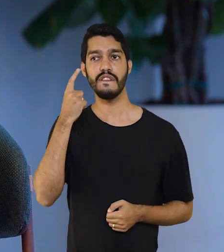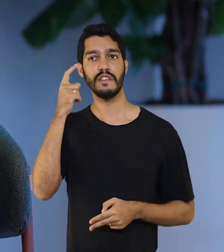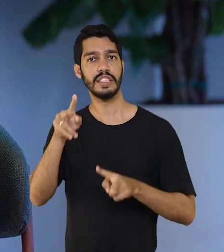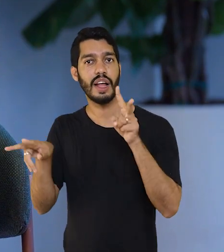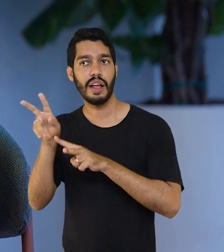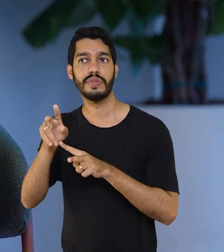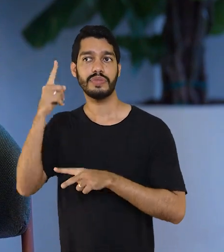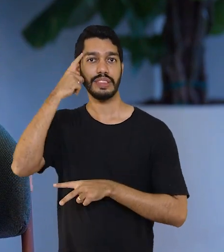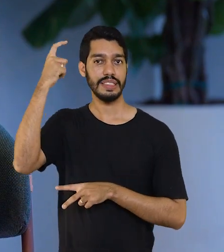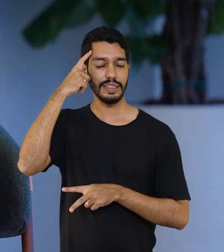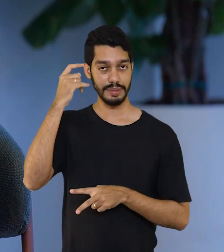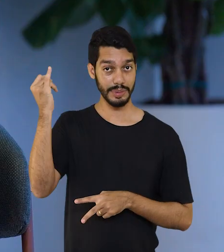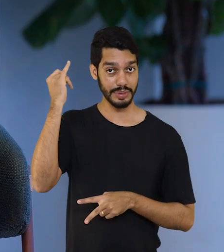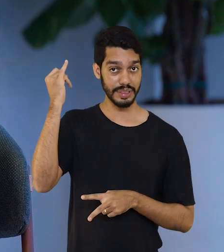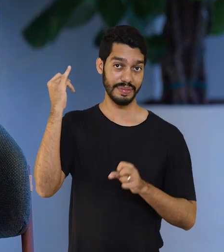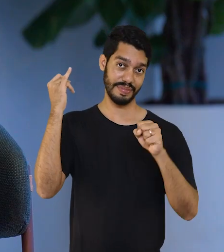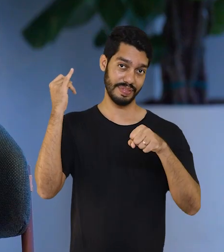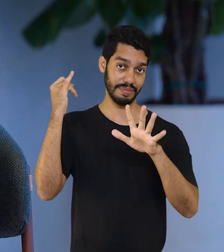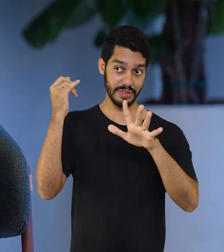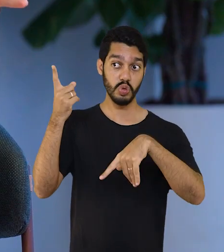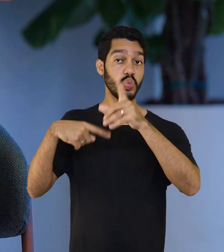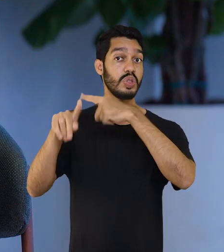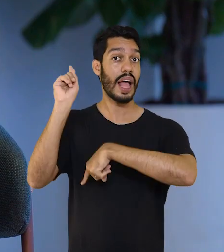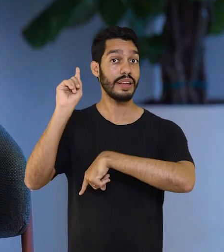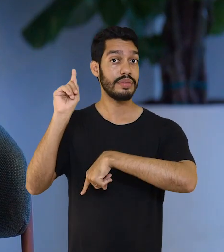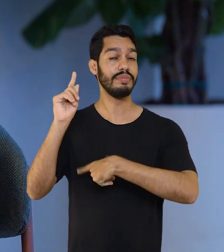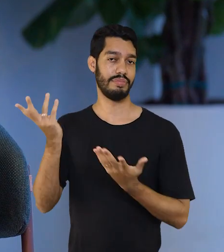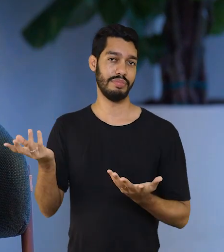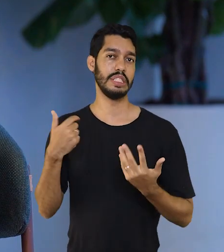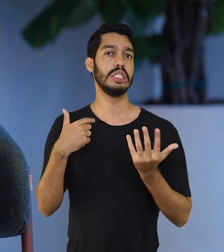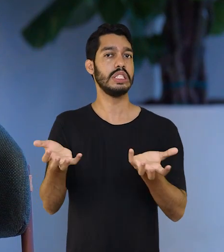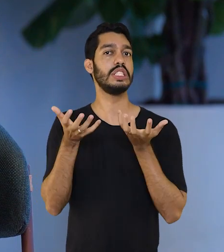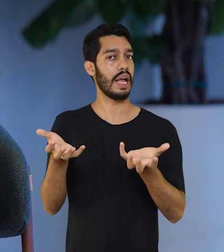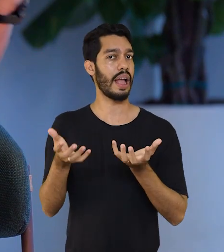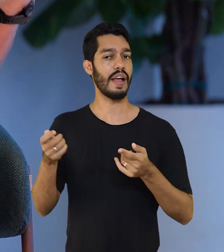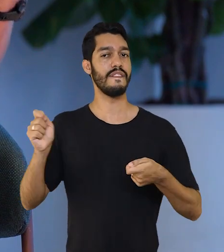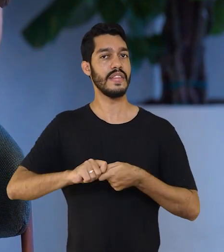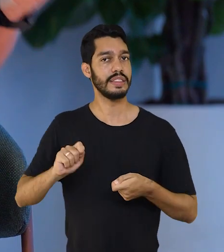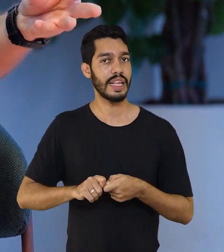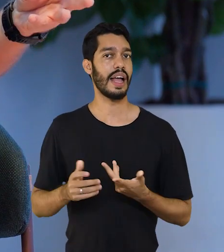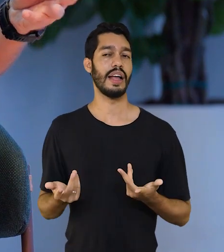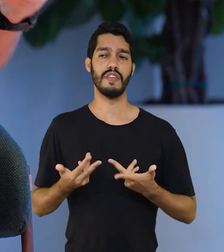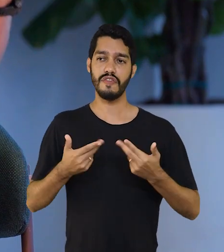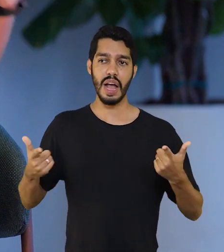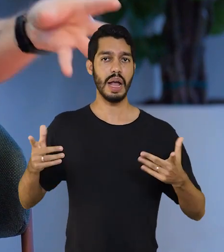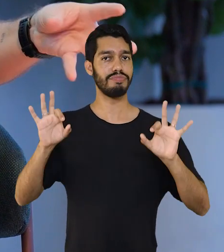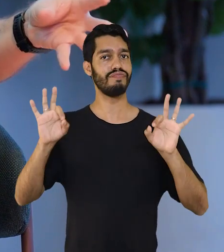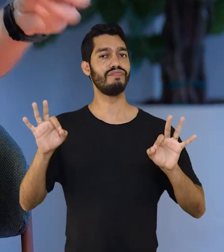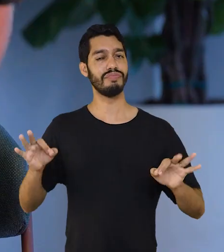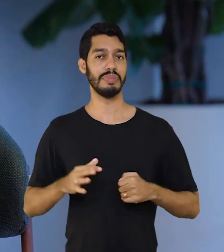ideias, isso é importante, mas isso não define sucesso. O que vai definir sucesso é a capacidade de botá-las de pé, executar